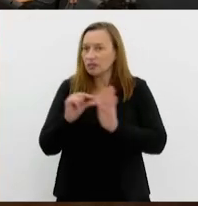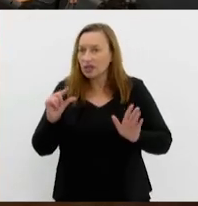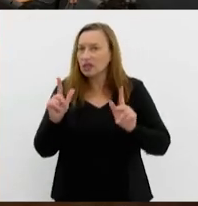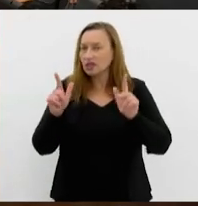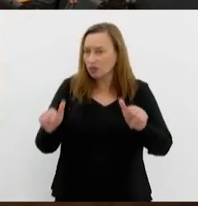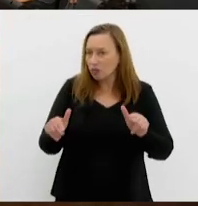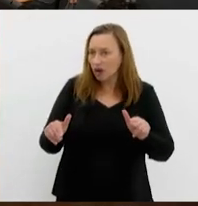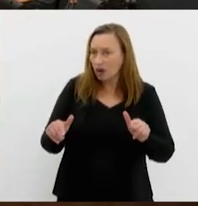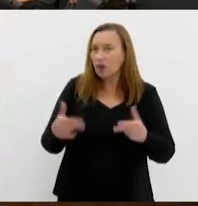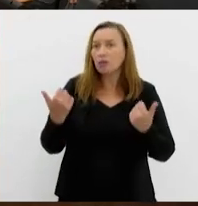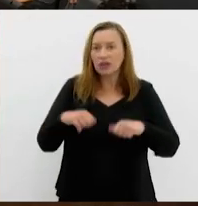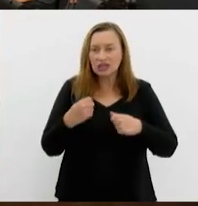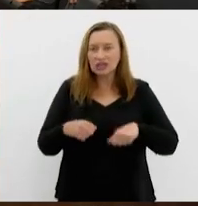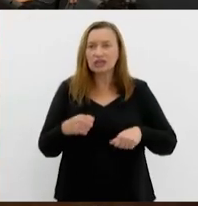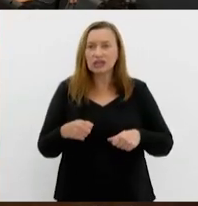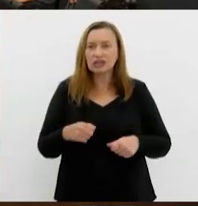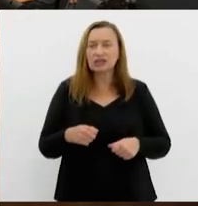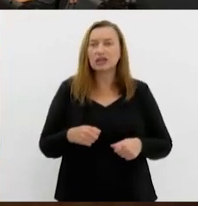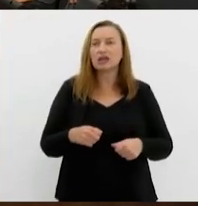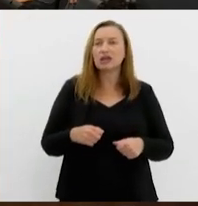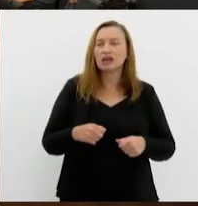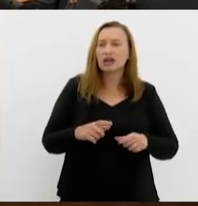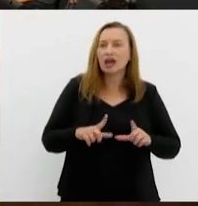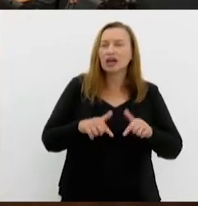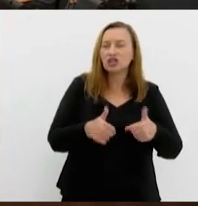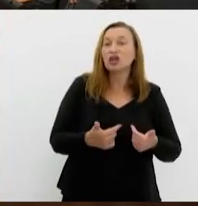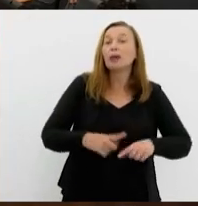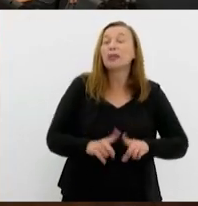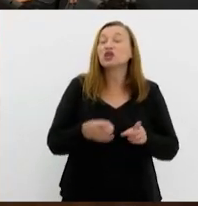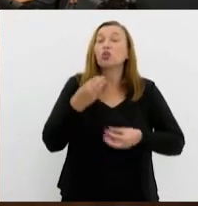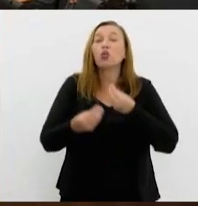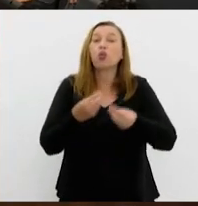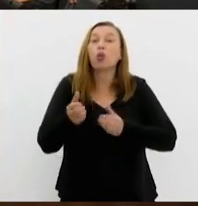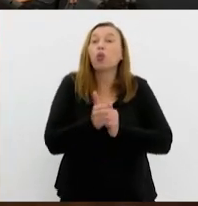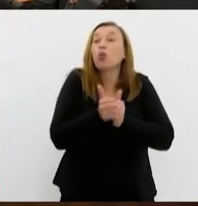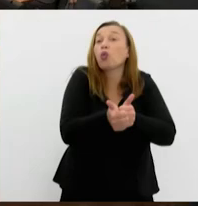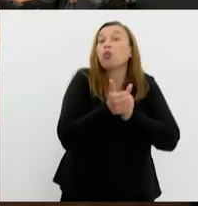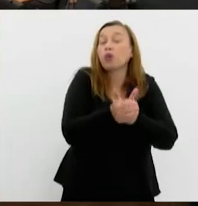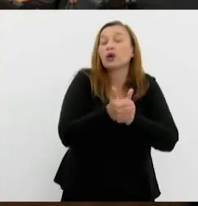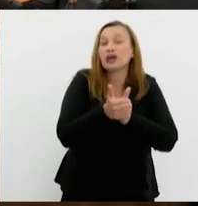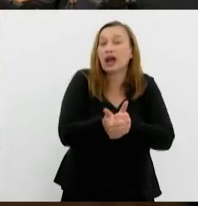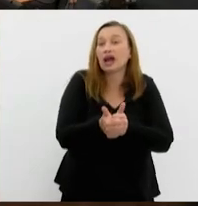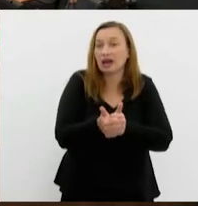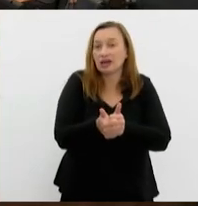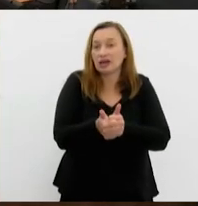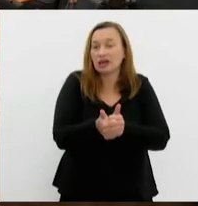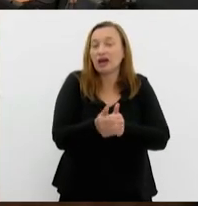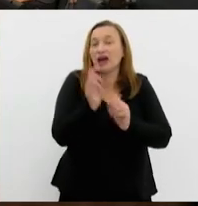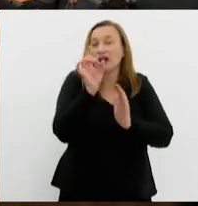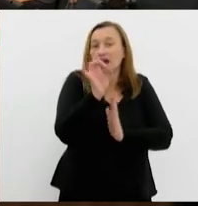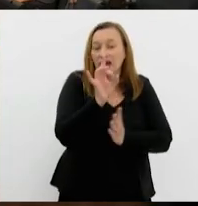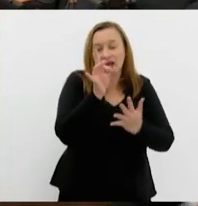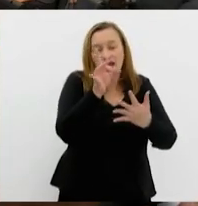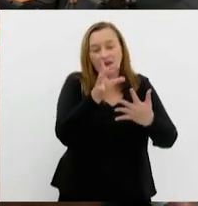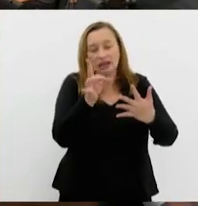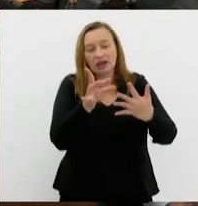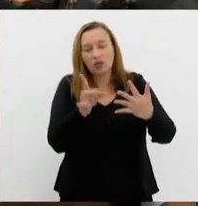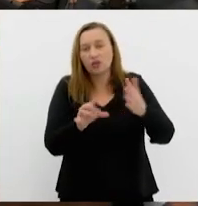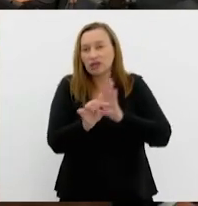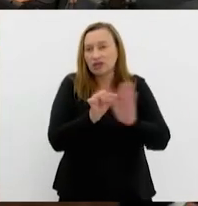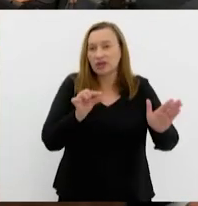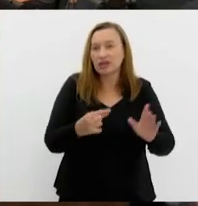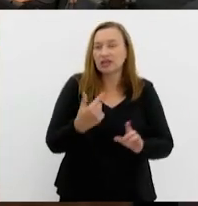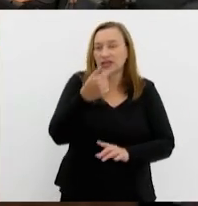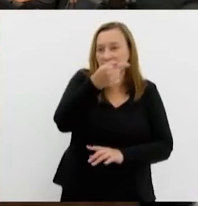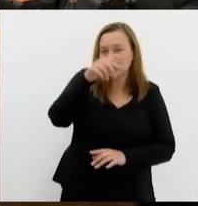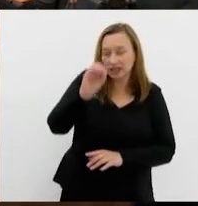Ela tem que ser executada. Mas como é que a gente vai acompanhar a execução de cada uma das emendas de 70 deputados? Então,